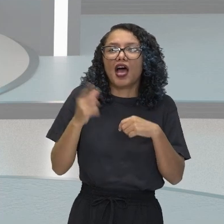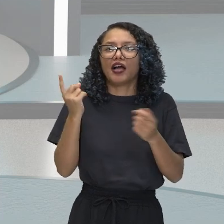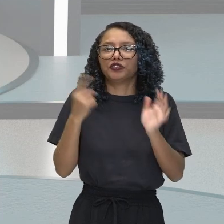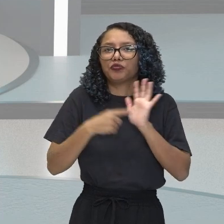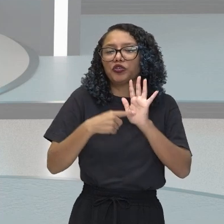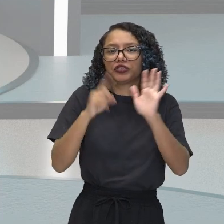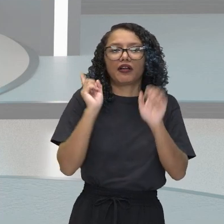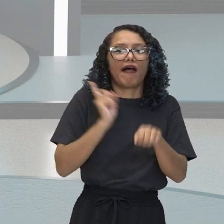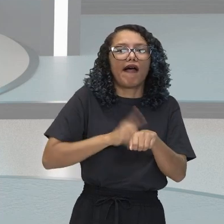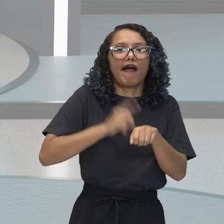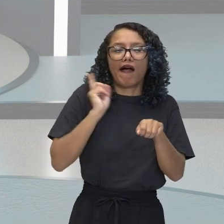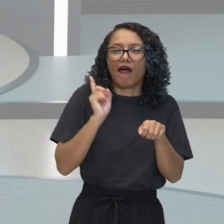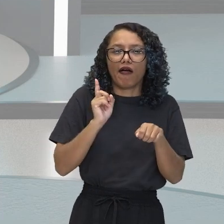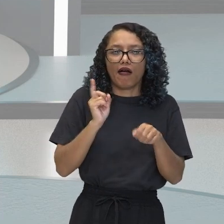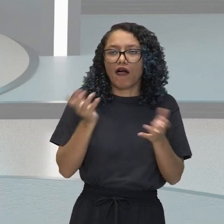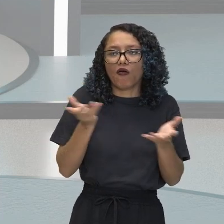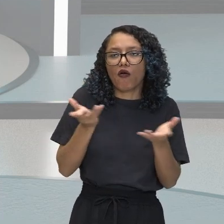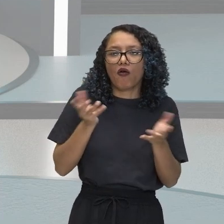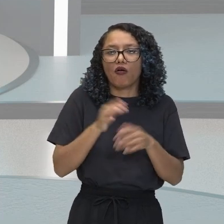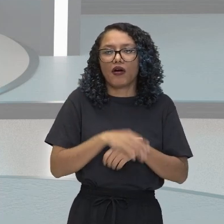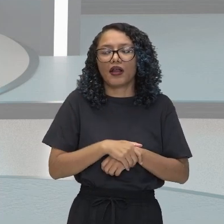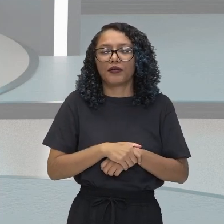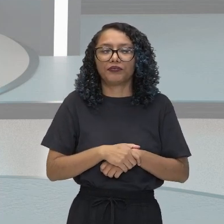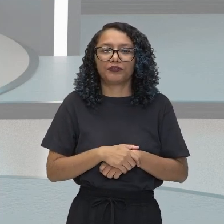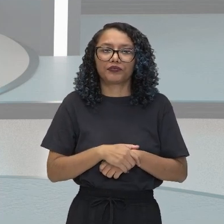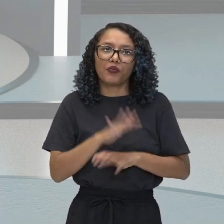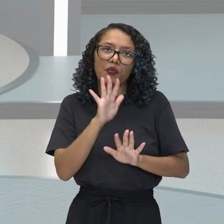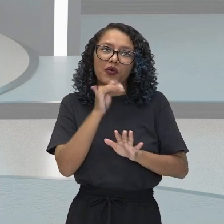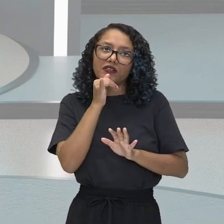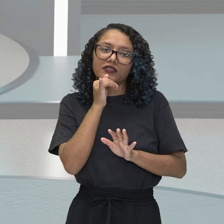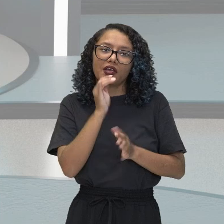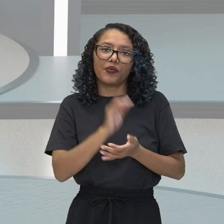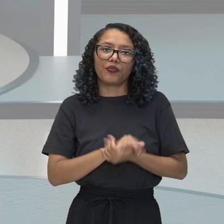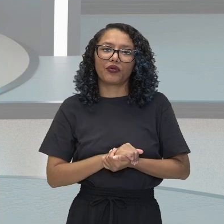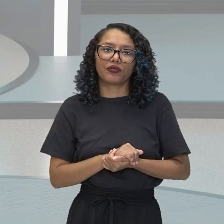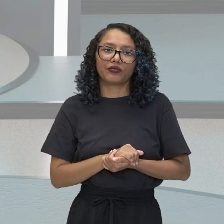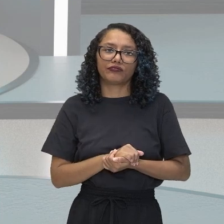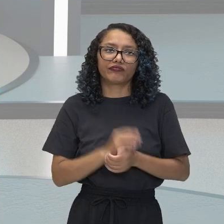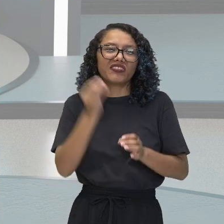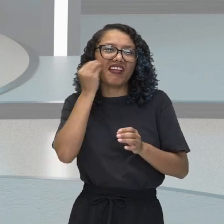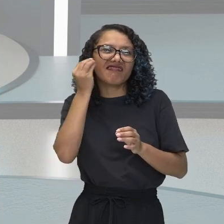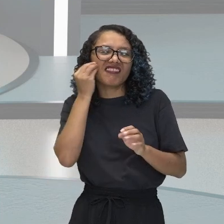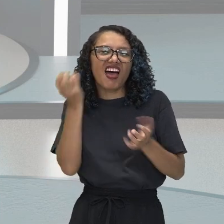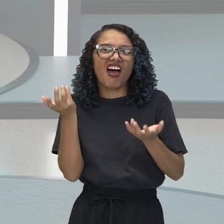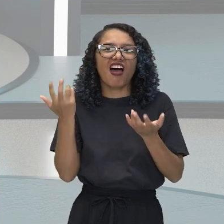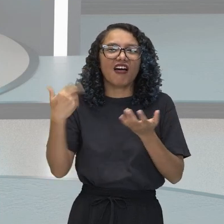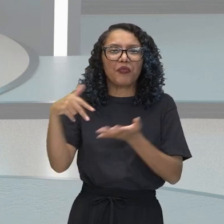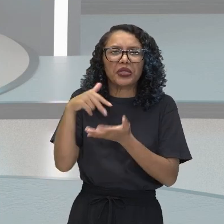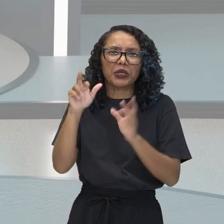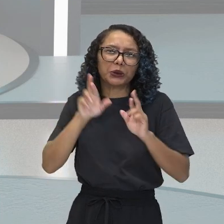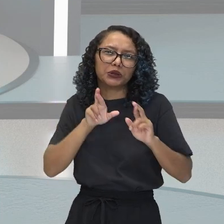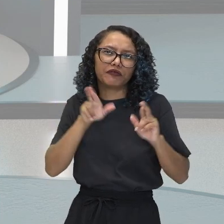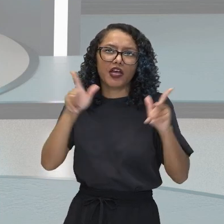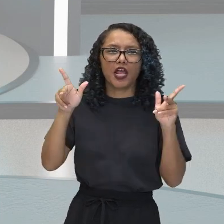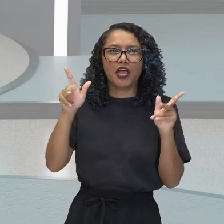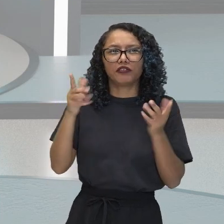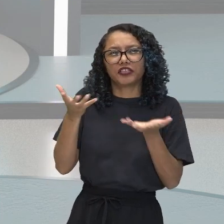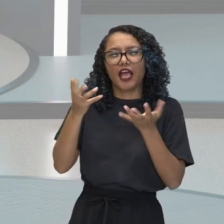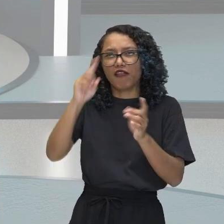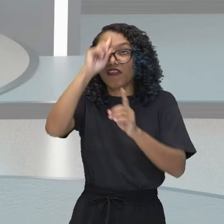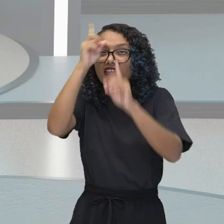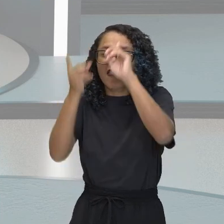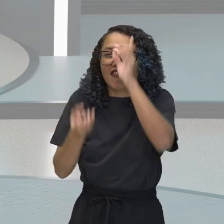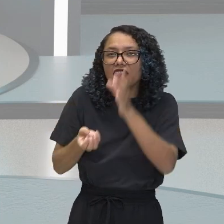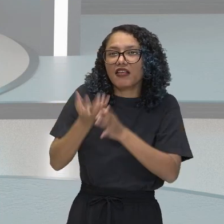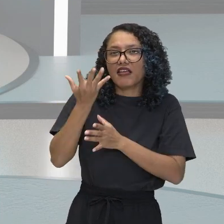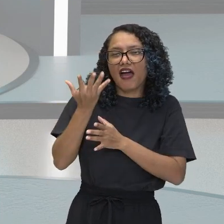para começar a fazer diferente, para ser alguém que vai